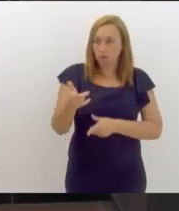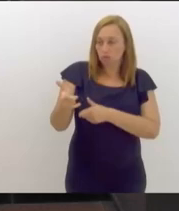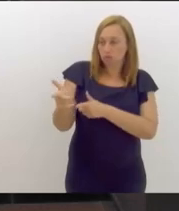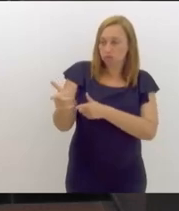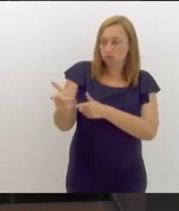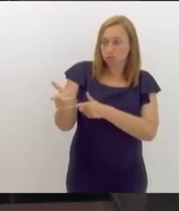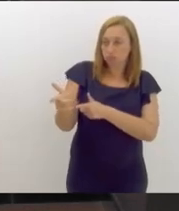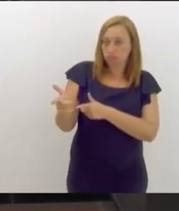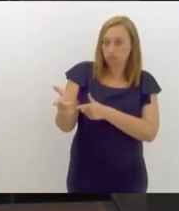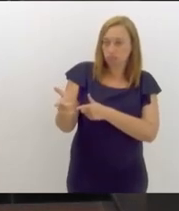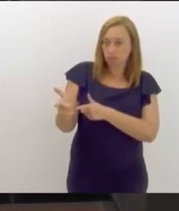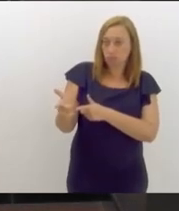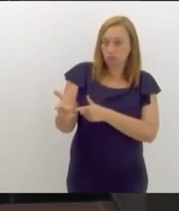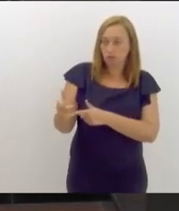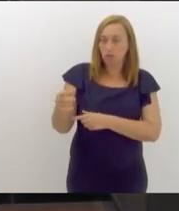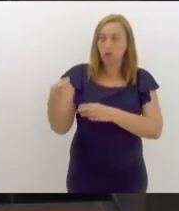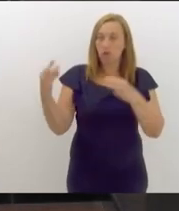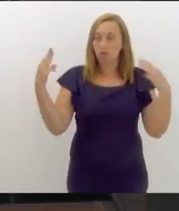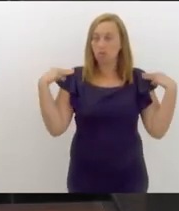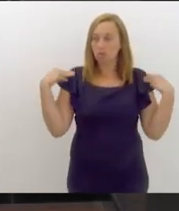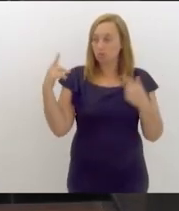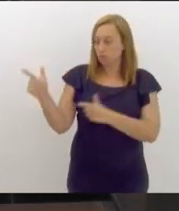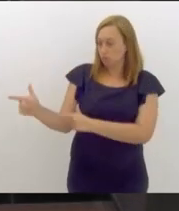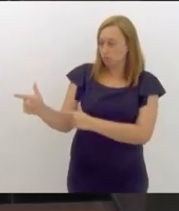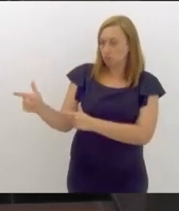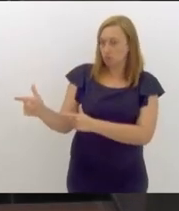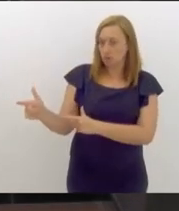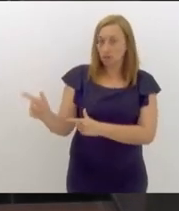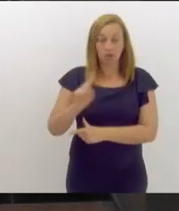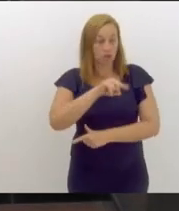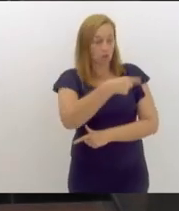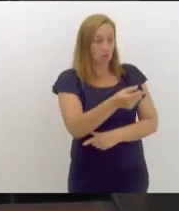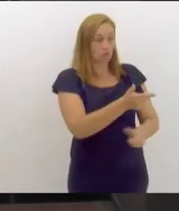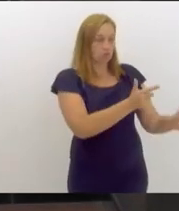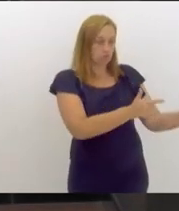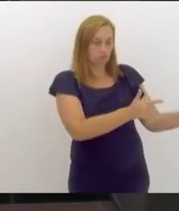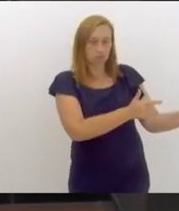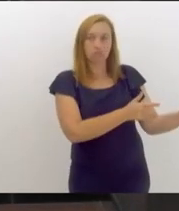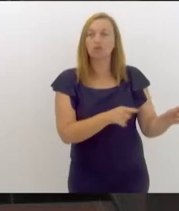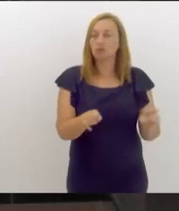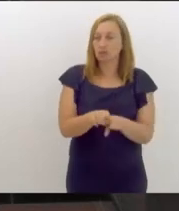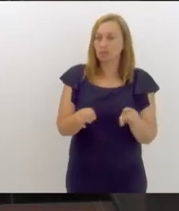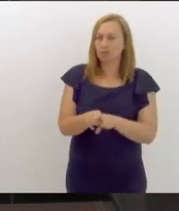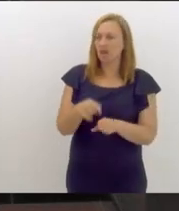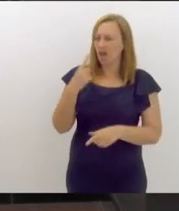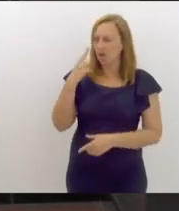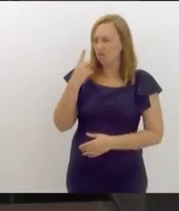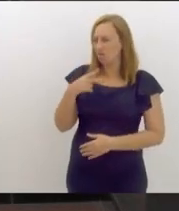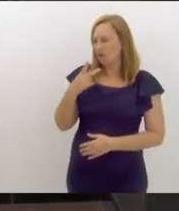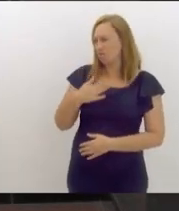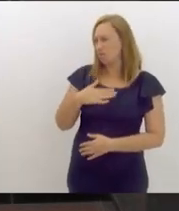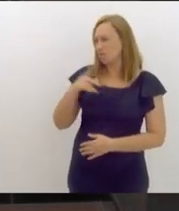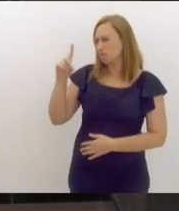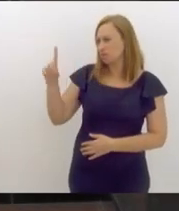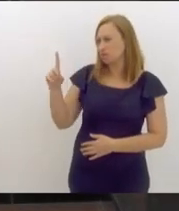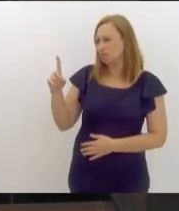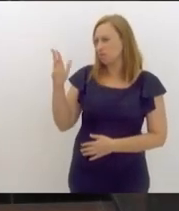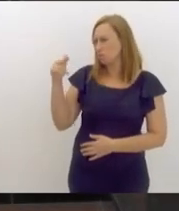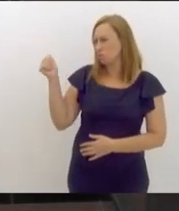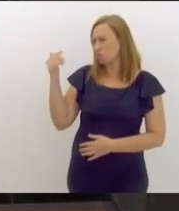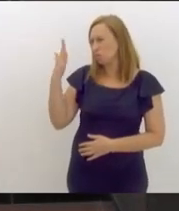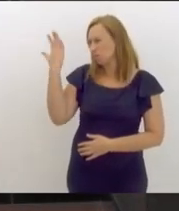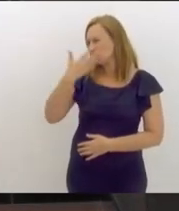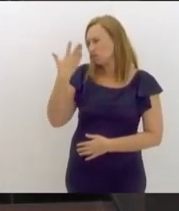fuzis na viatura motorista confundiu para o lado de fora e o outro também e eu olhei aquilo falei meu Deus eu nunca presenciei isso